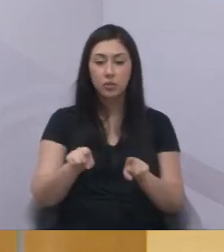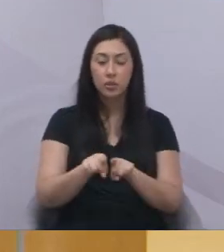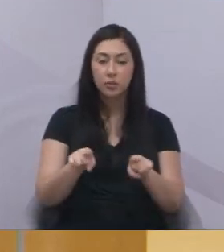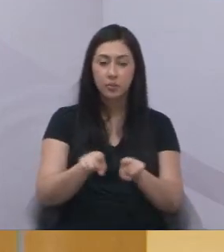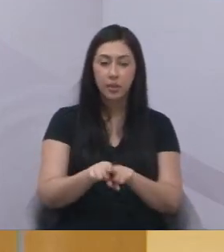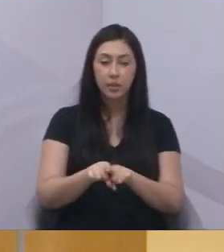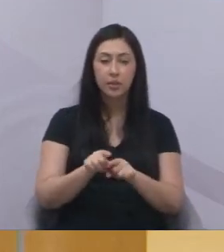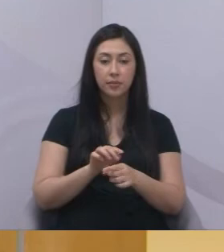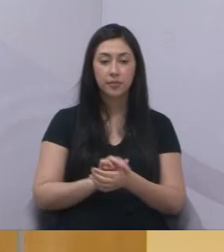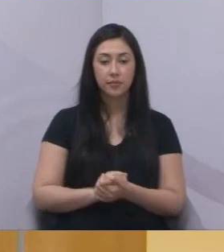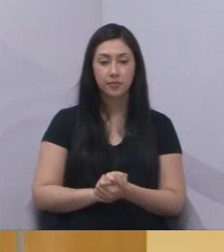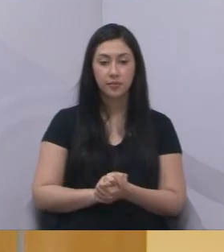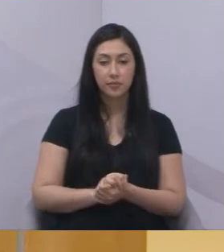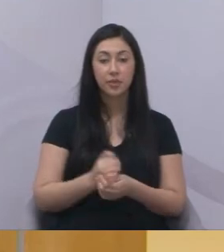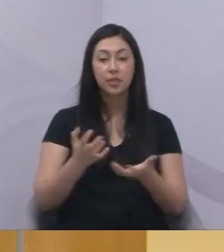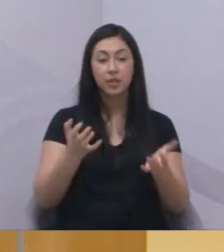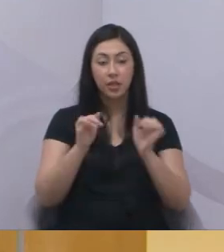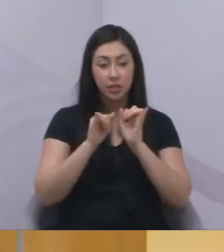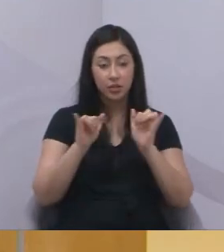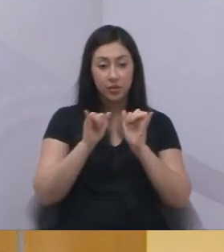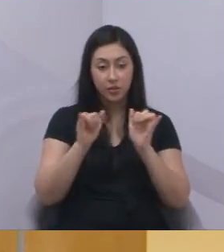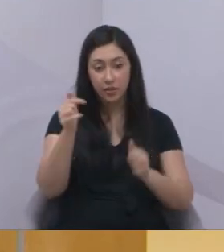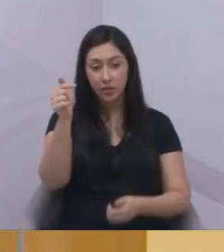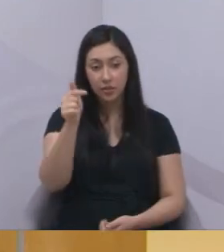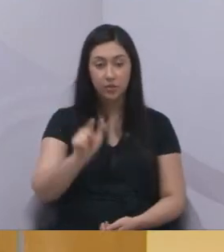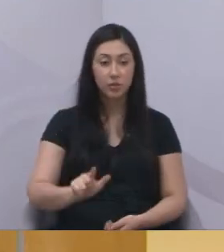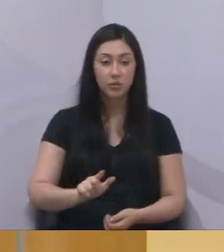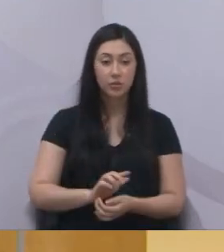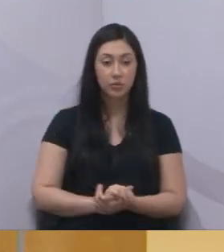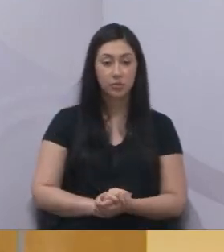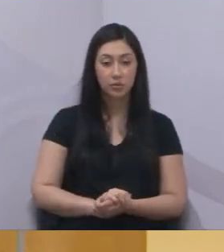aqui, quero repetir aqui,